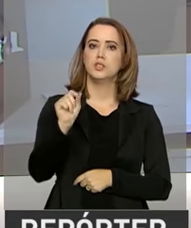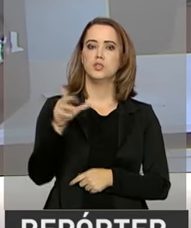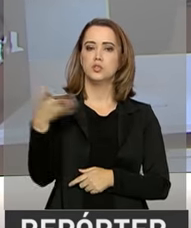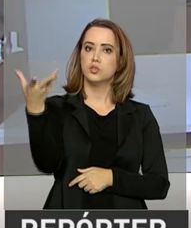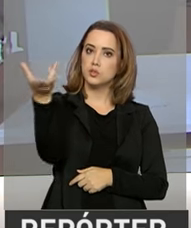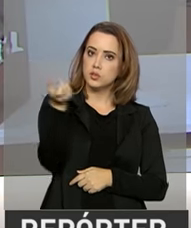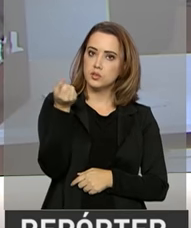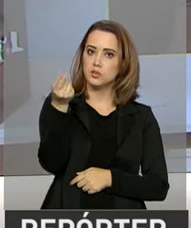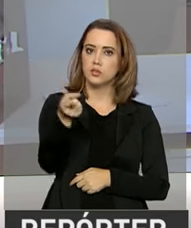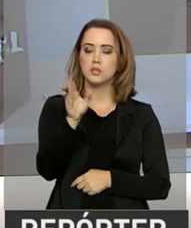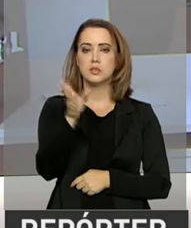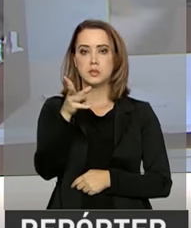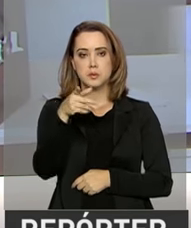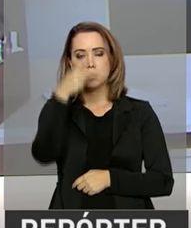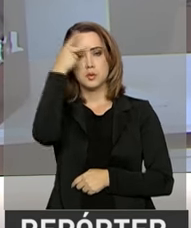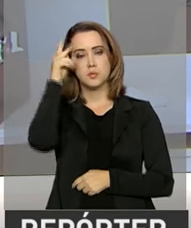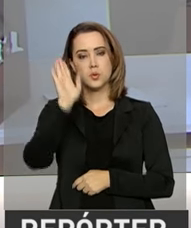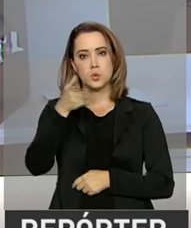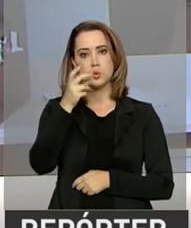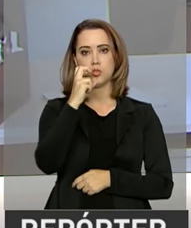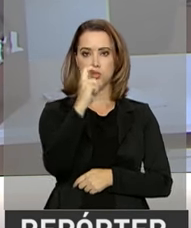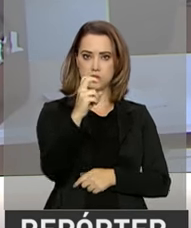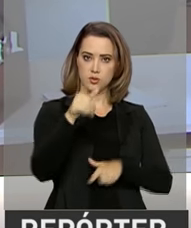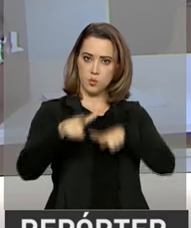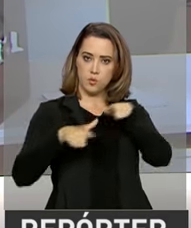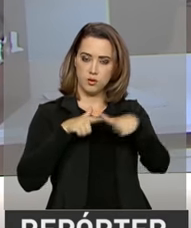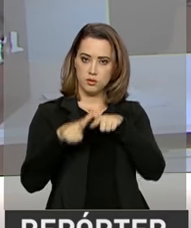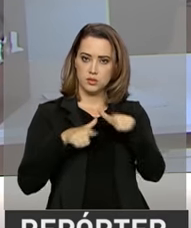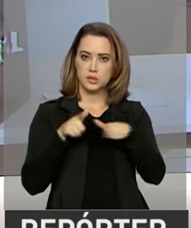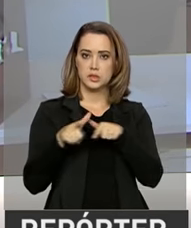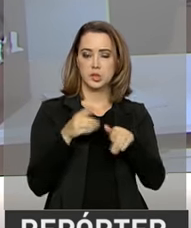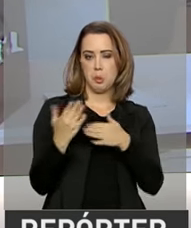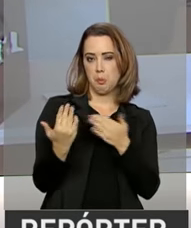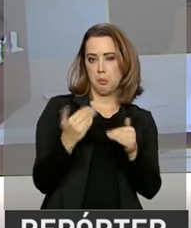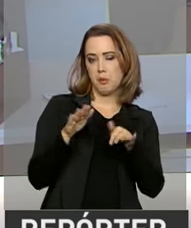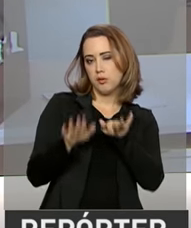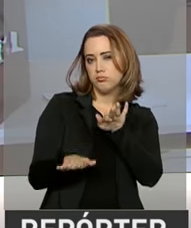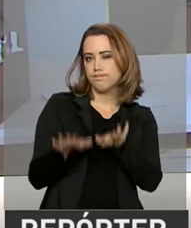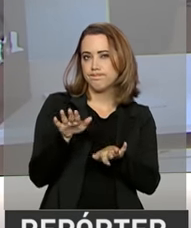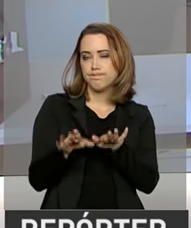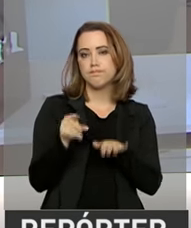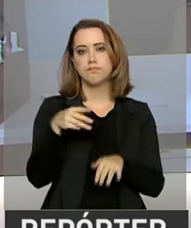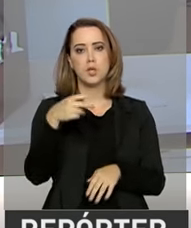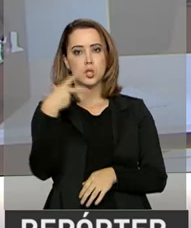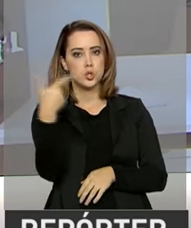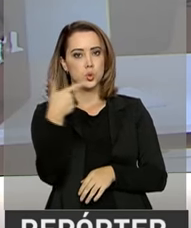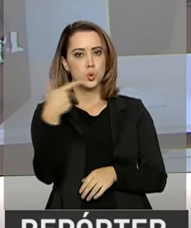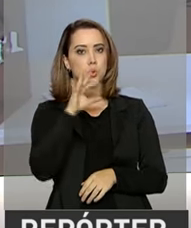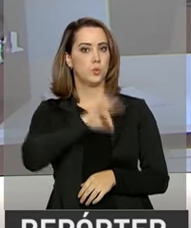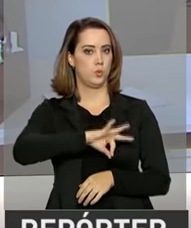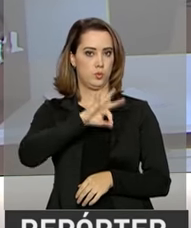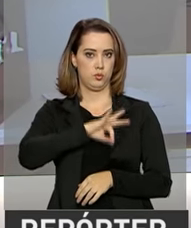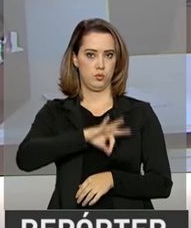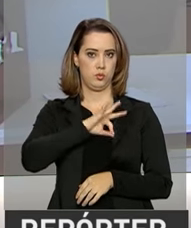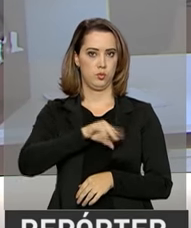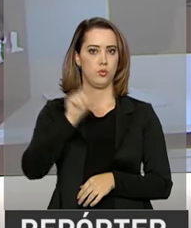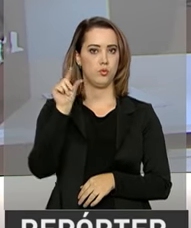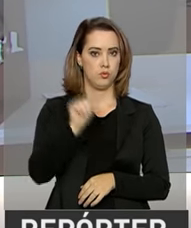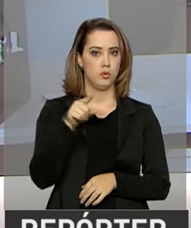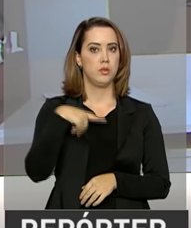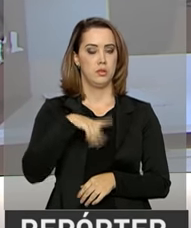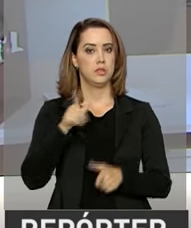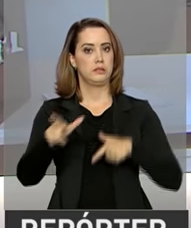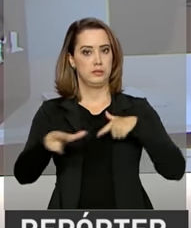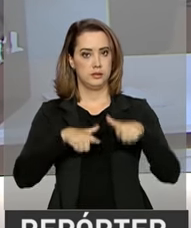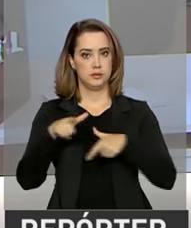cadastradas no PISPAZEP há pelo menos 5 anos, com a remuneração mensal média de até dois salários mínimos e que exerceram